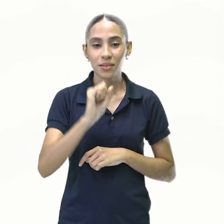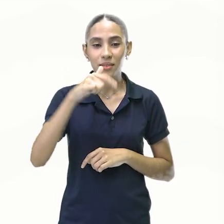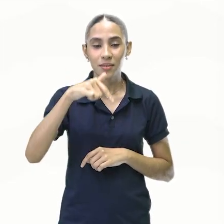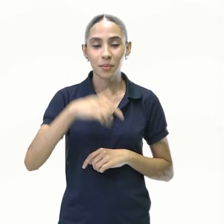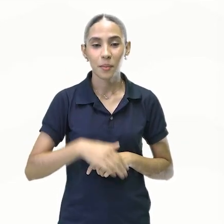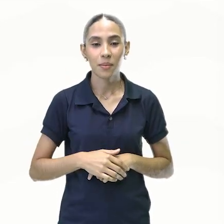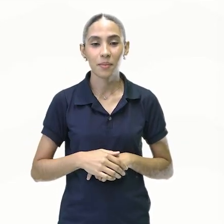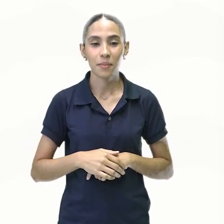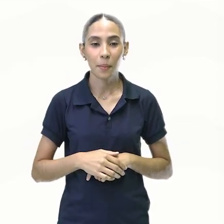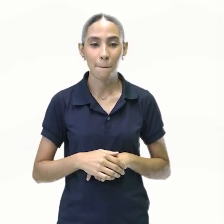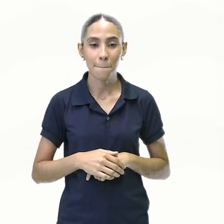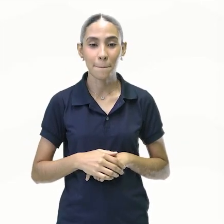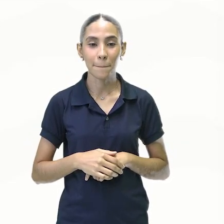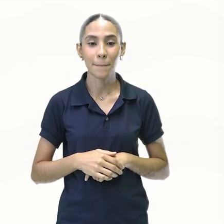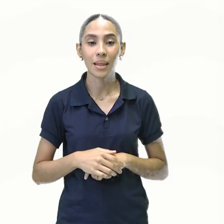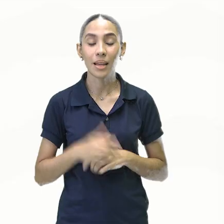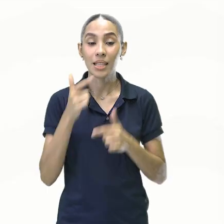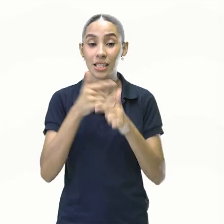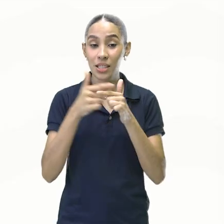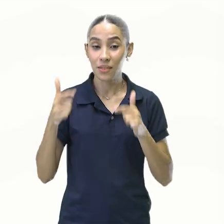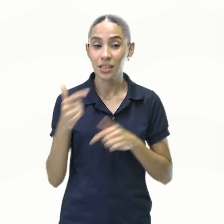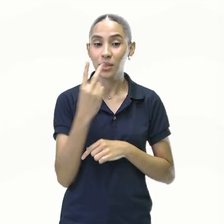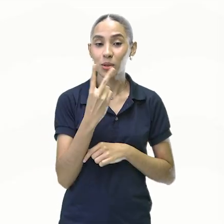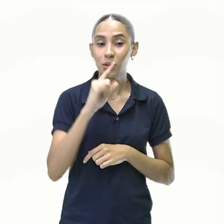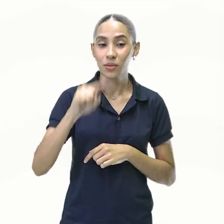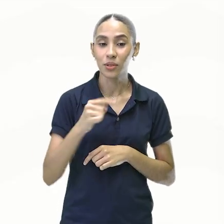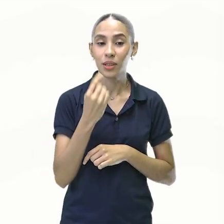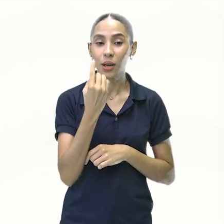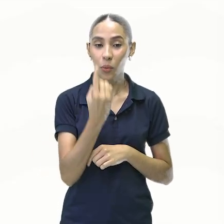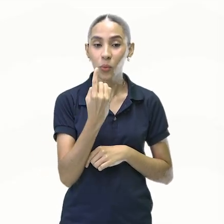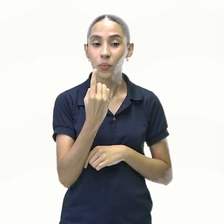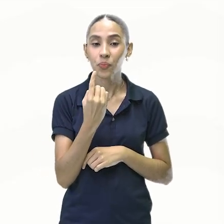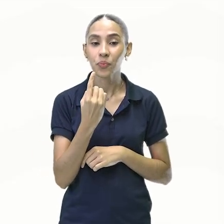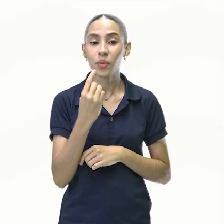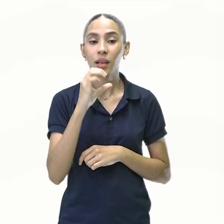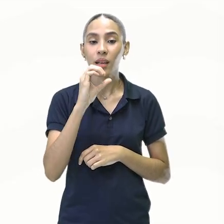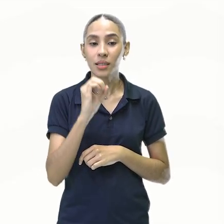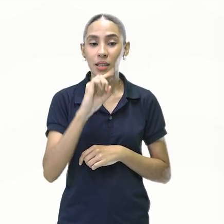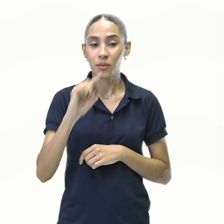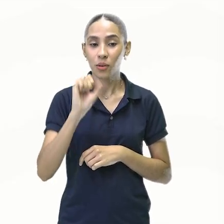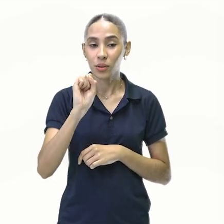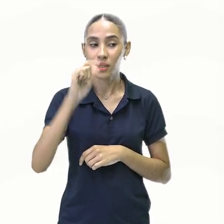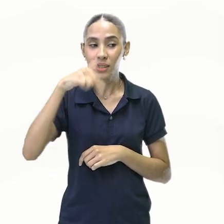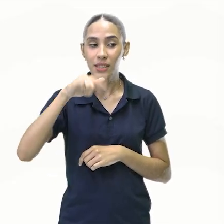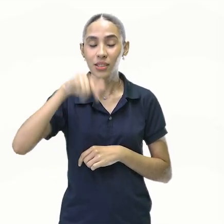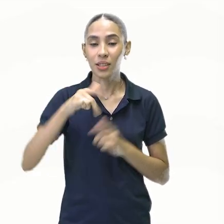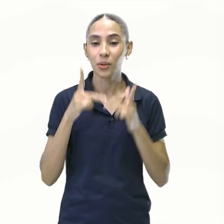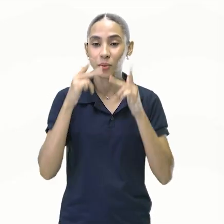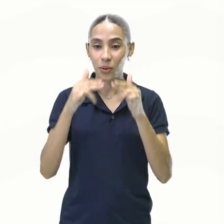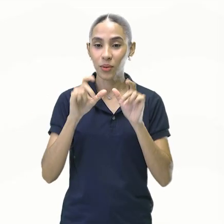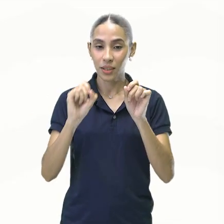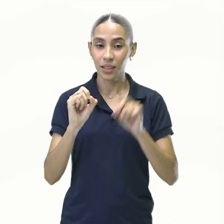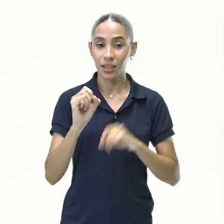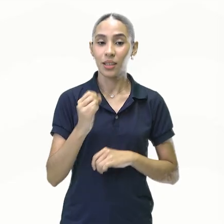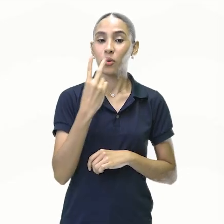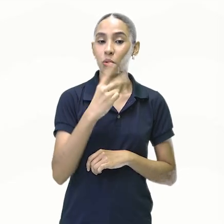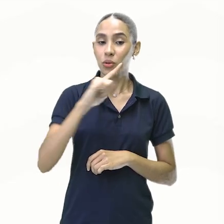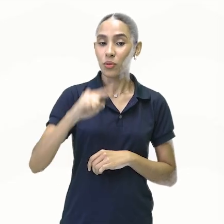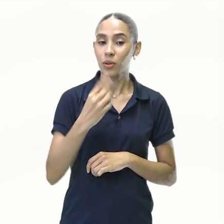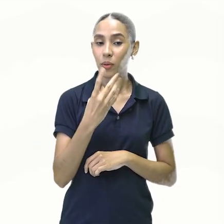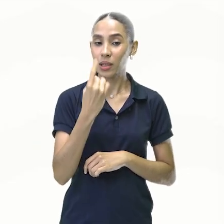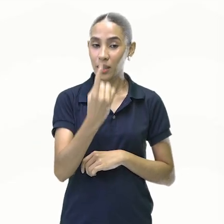Quando eu divido 2,1 por 0,87, o resultado é 2,41